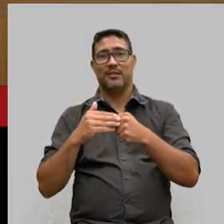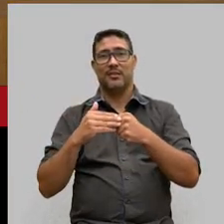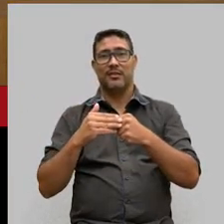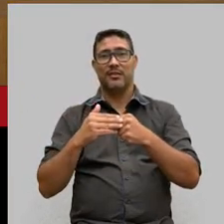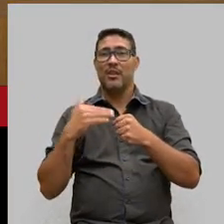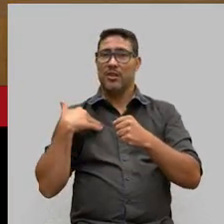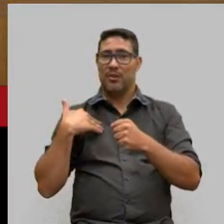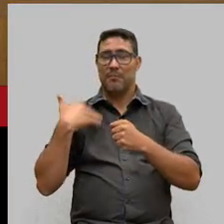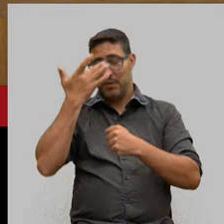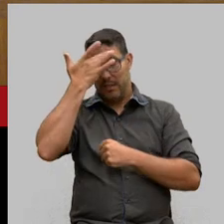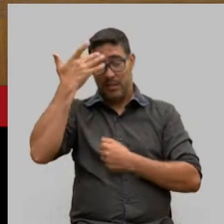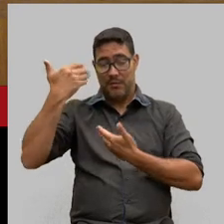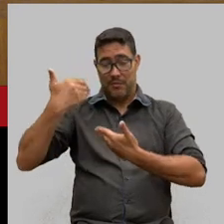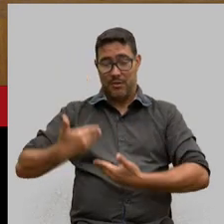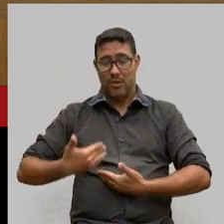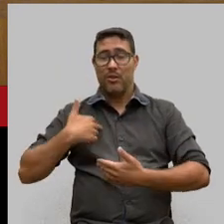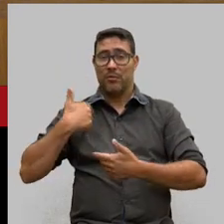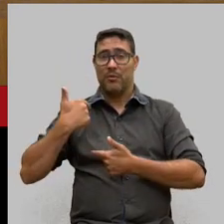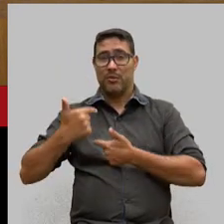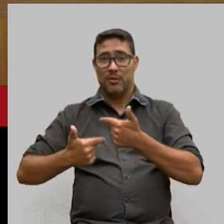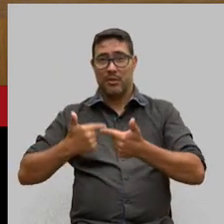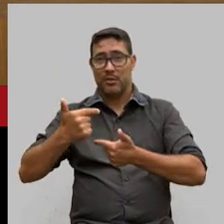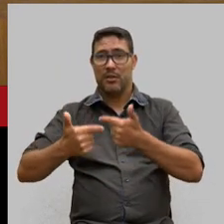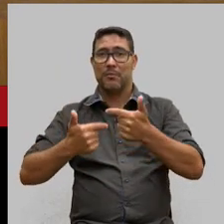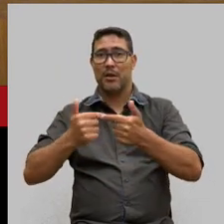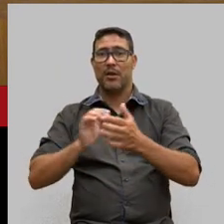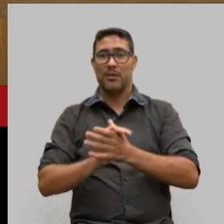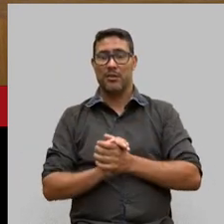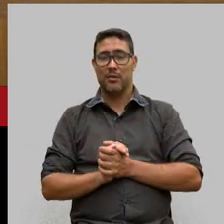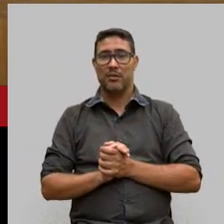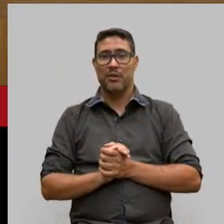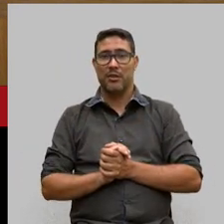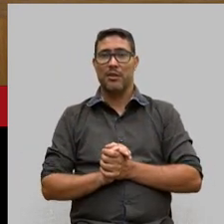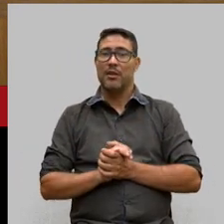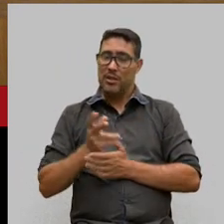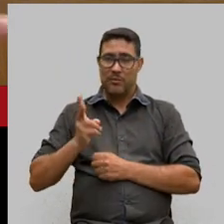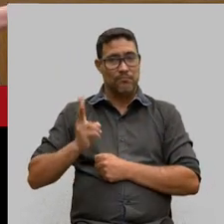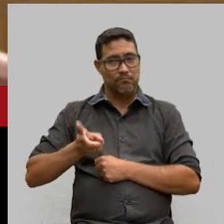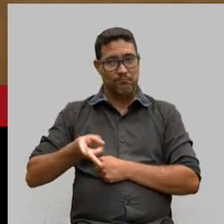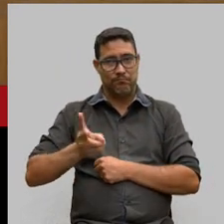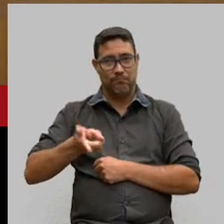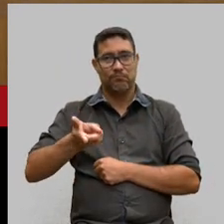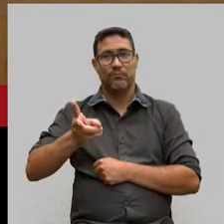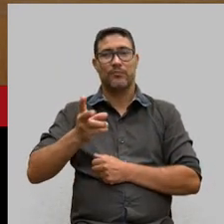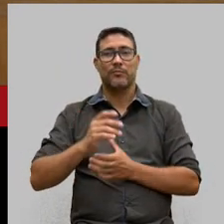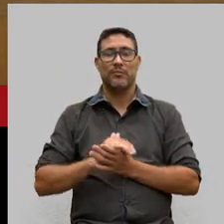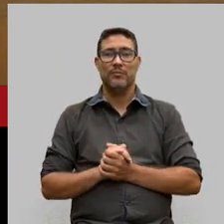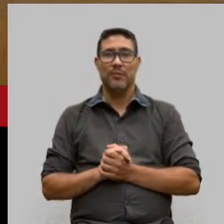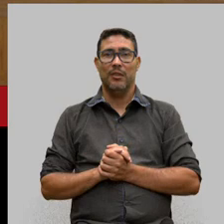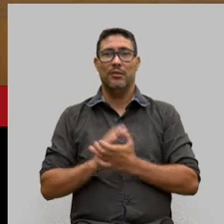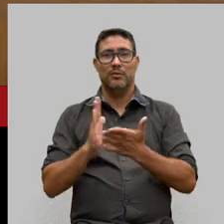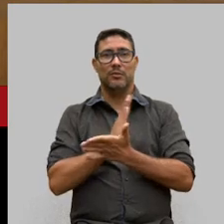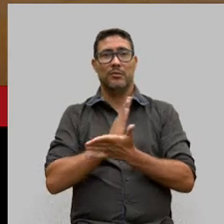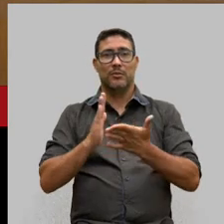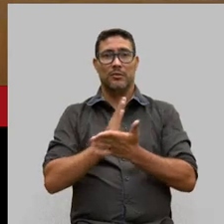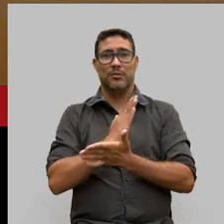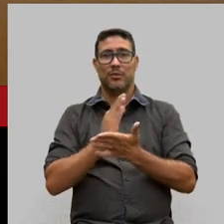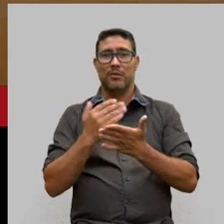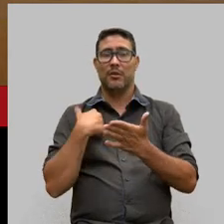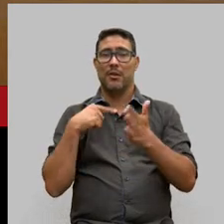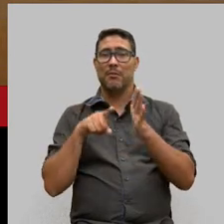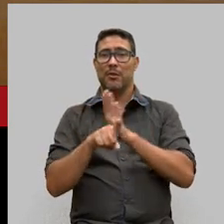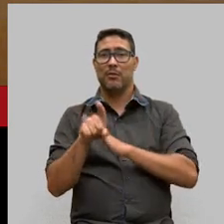trabalho né Principalmente com o nosso autista Mineiro Parabéns siga em frente algumas perguntaram a respeito do